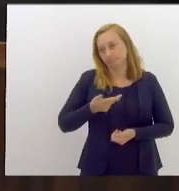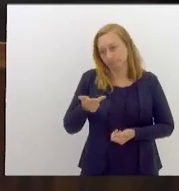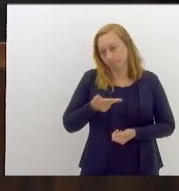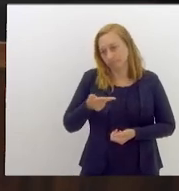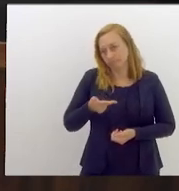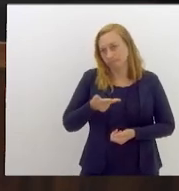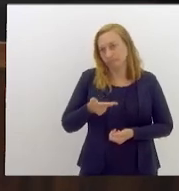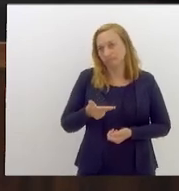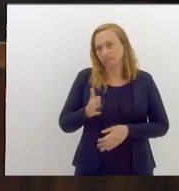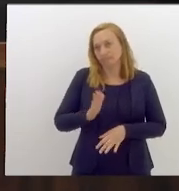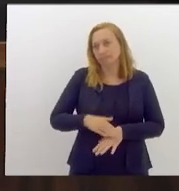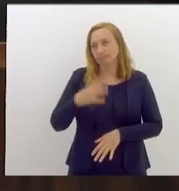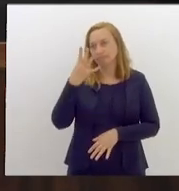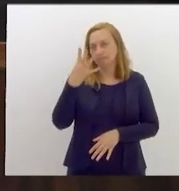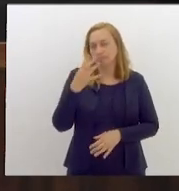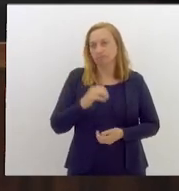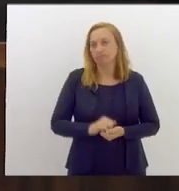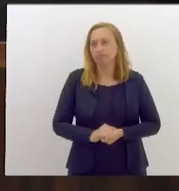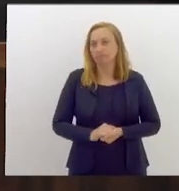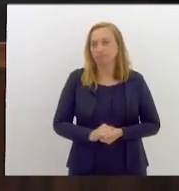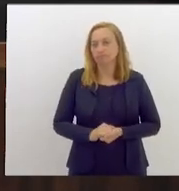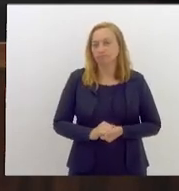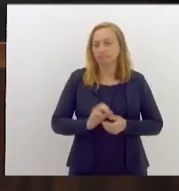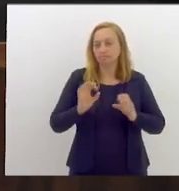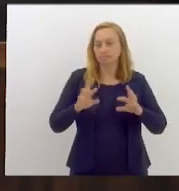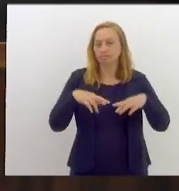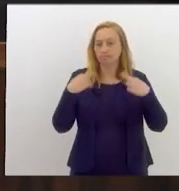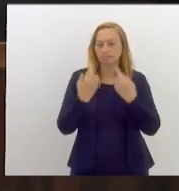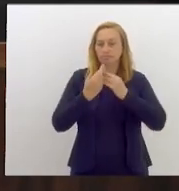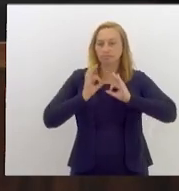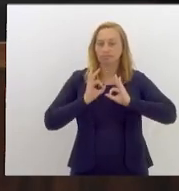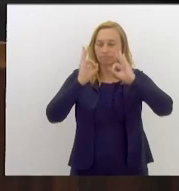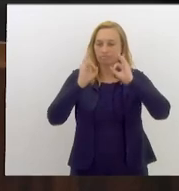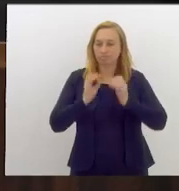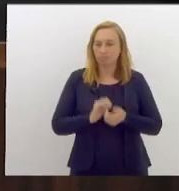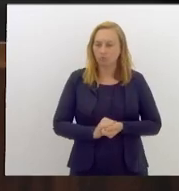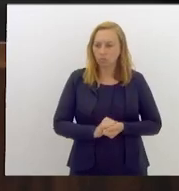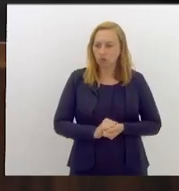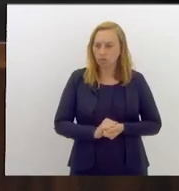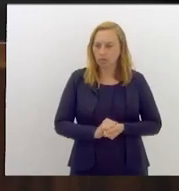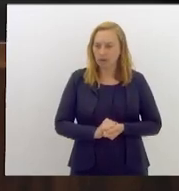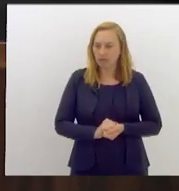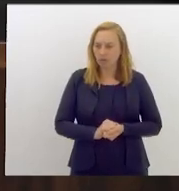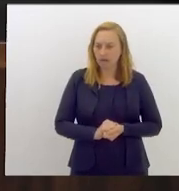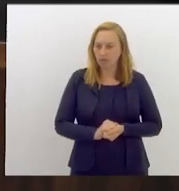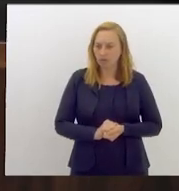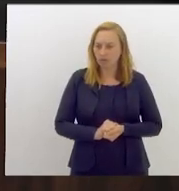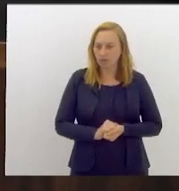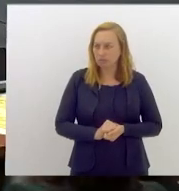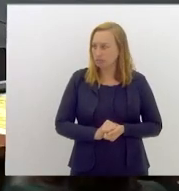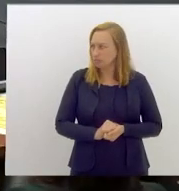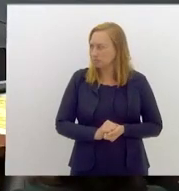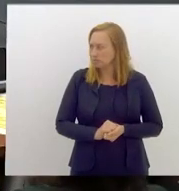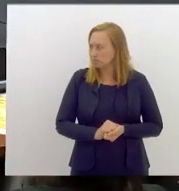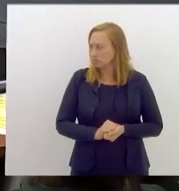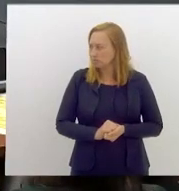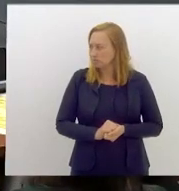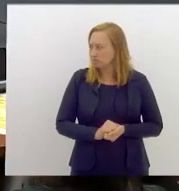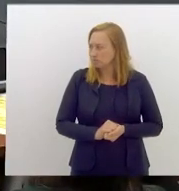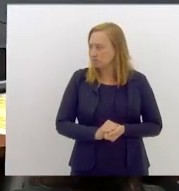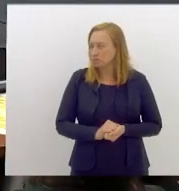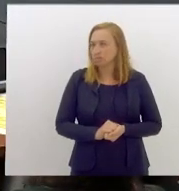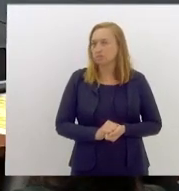temos mais quatro extraordinárias senhor presidente Boa tarde Boa tarde queria